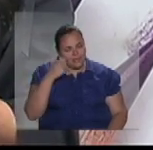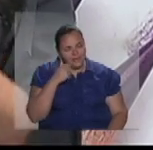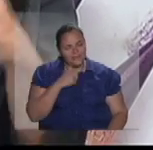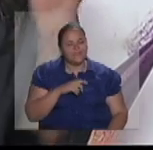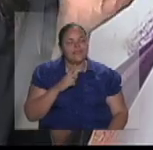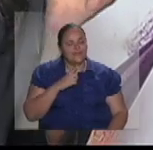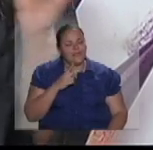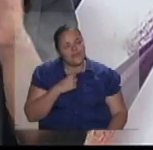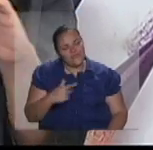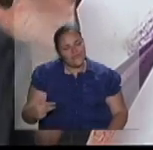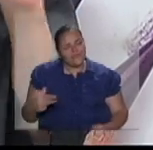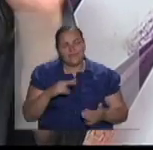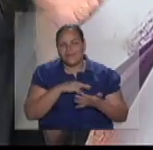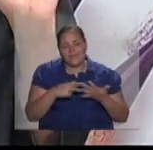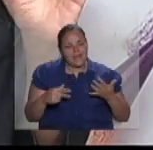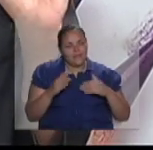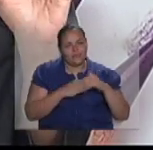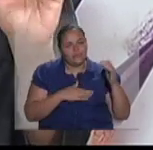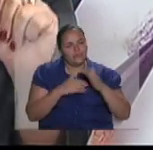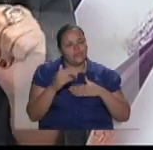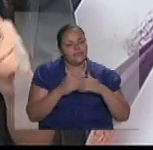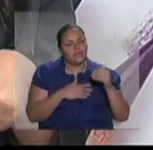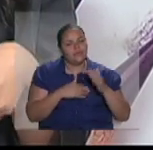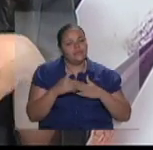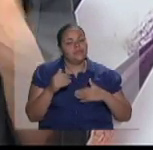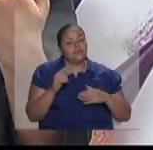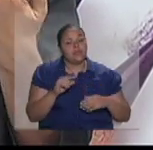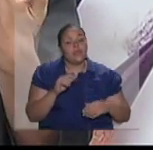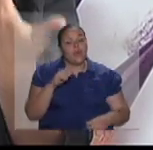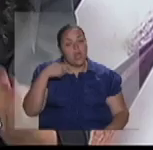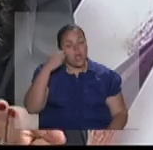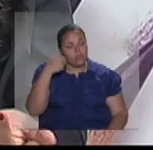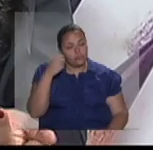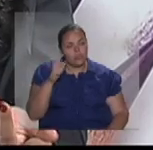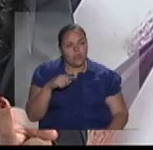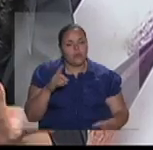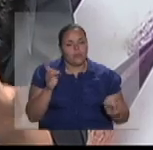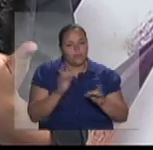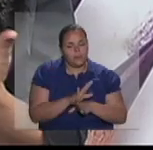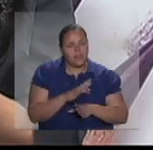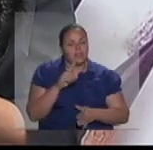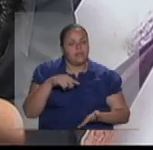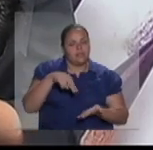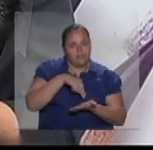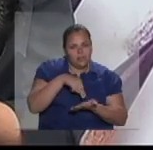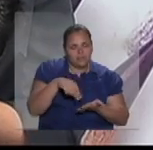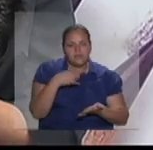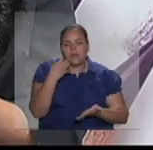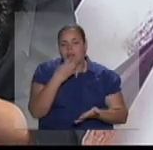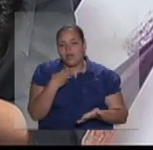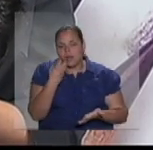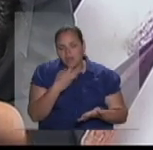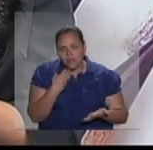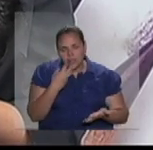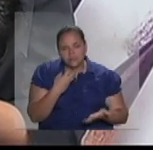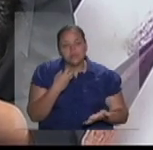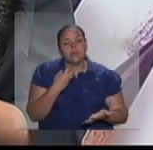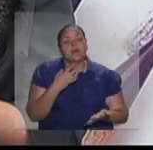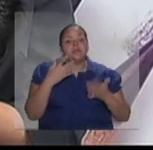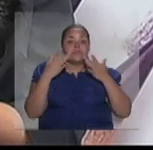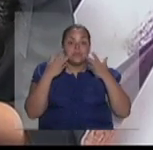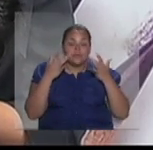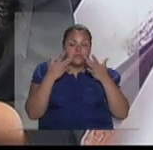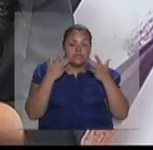também, que eu também tenho essa coisa, várias profissões. E o ator completo é aquele que dança, canta